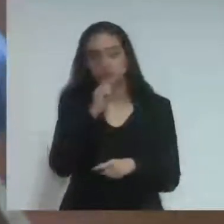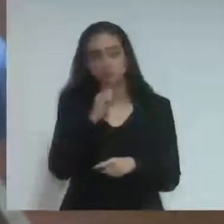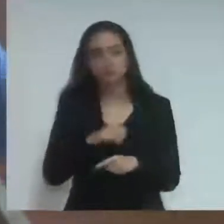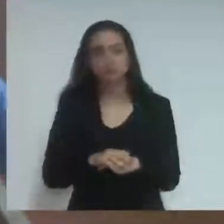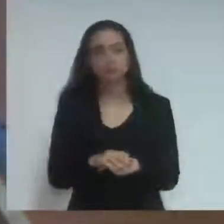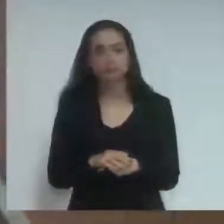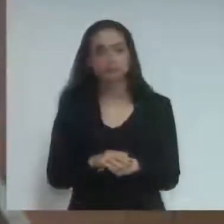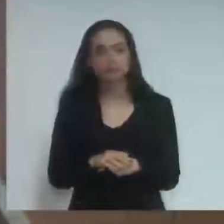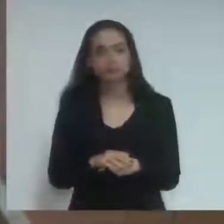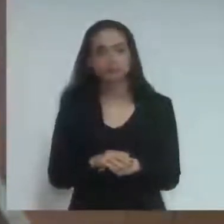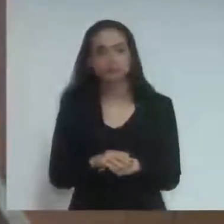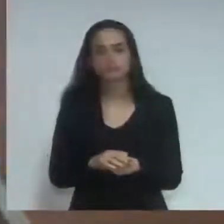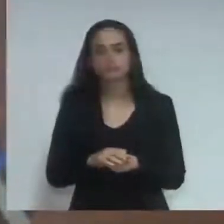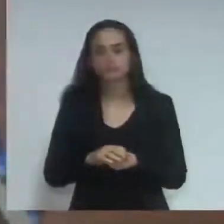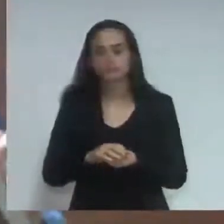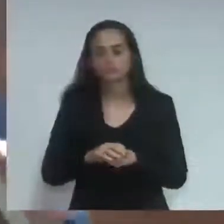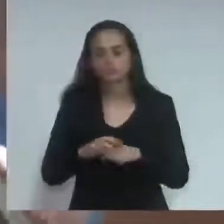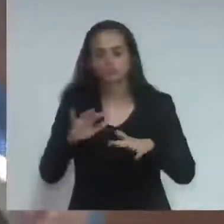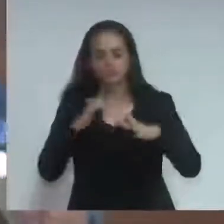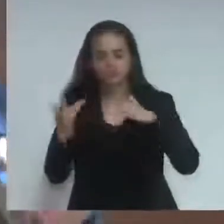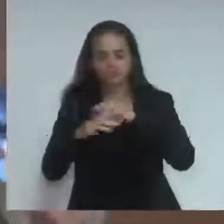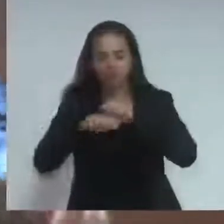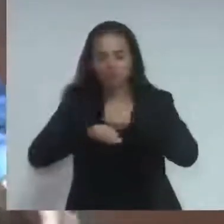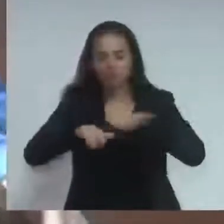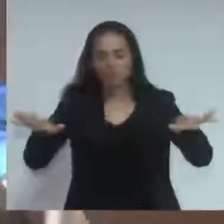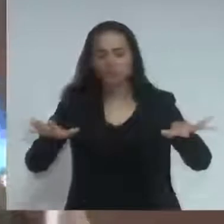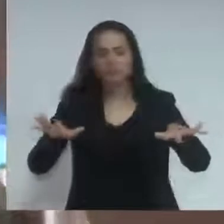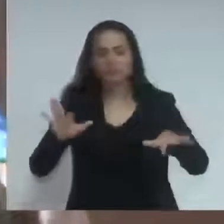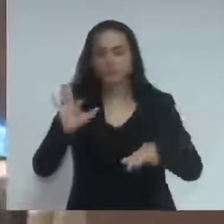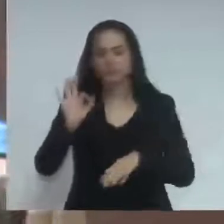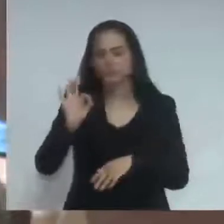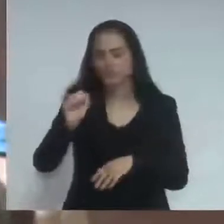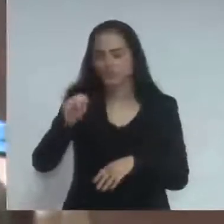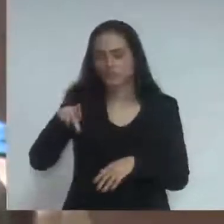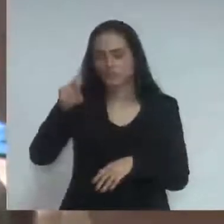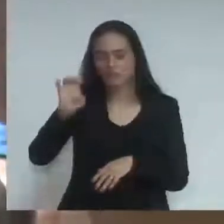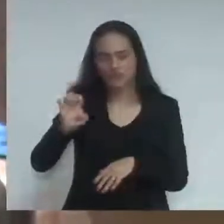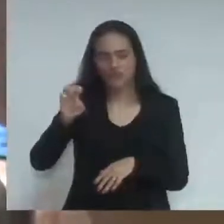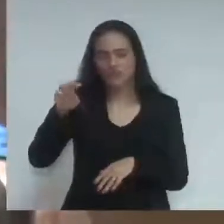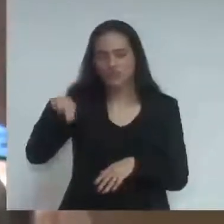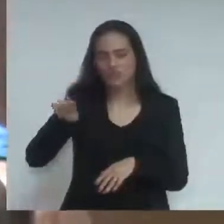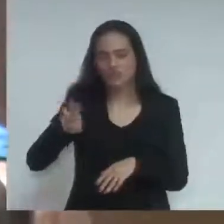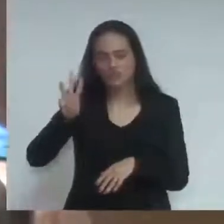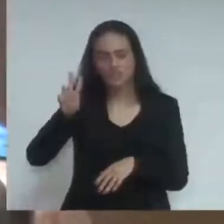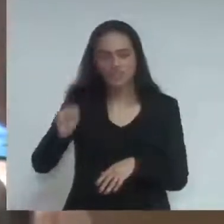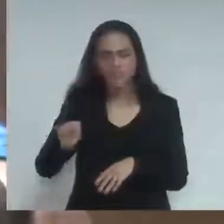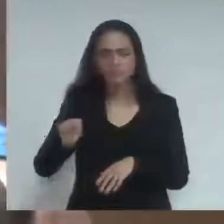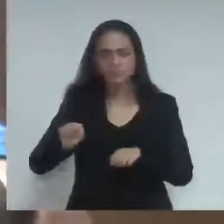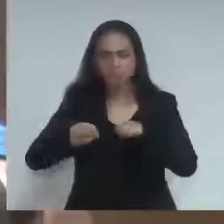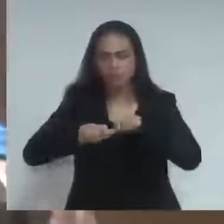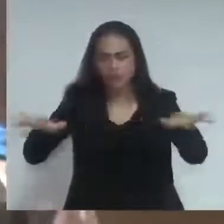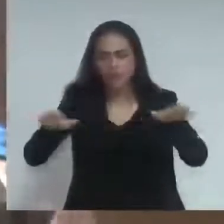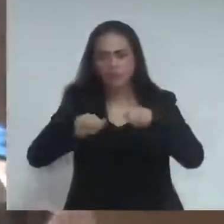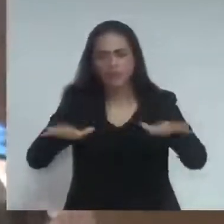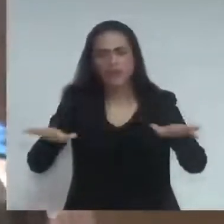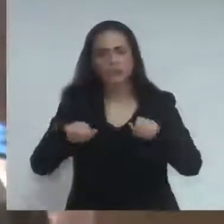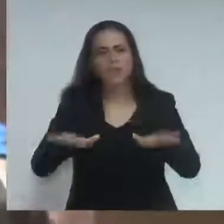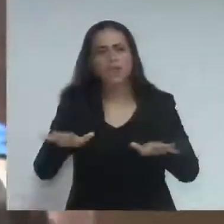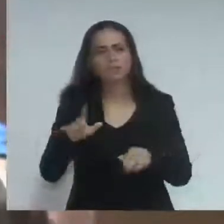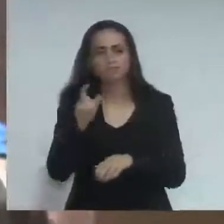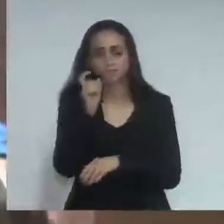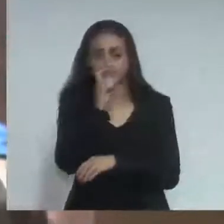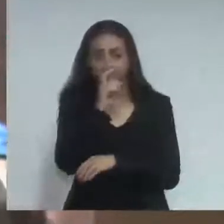novo, fake news, né, surgiu nas eleições americanas, né, com a forma que o pessoal lá do Trump,